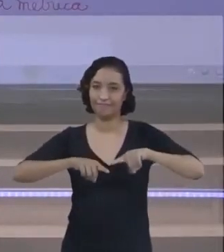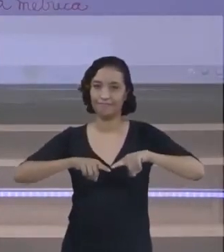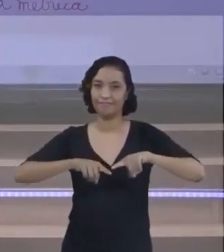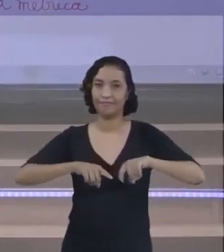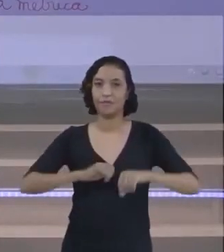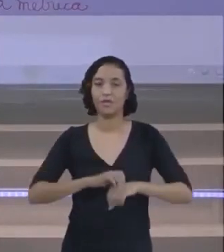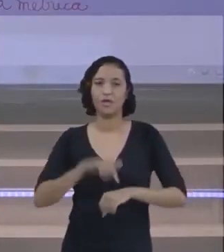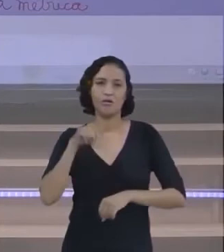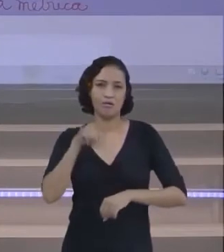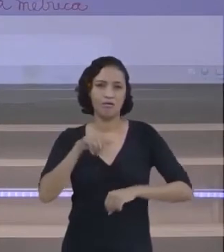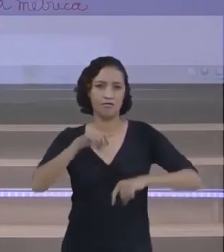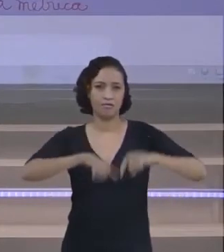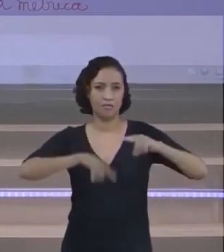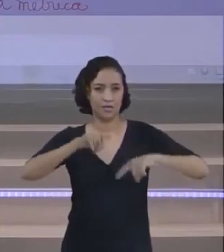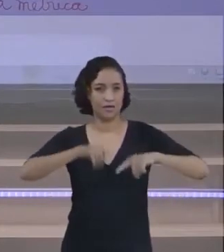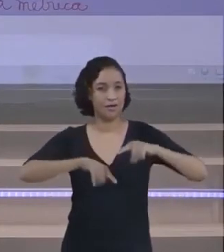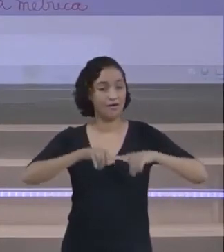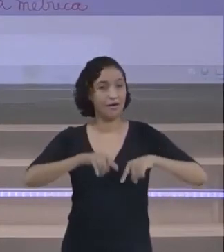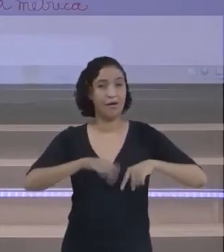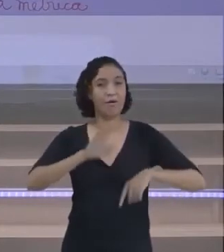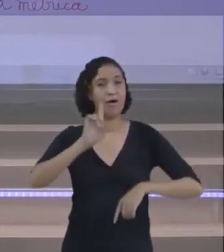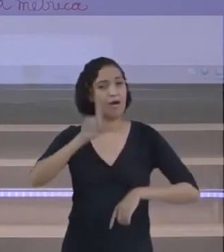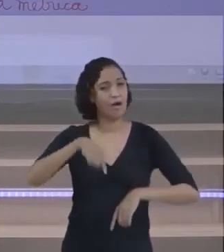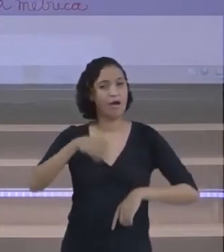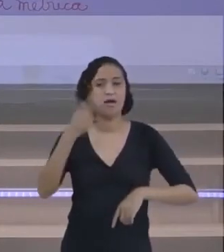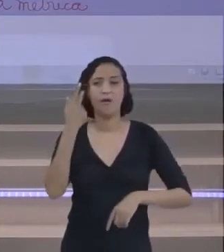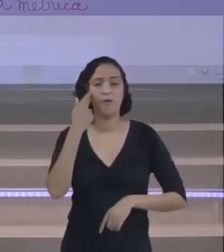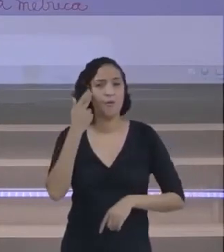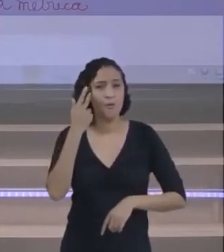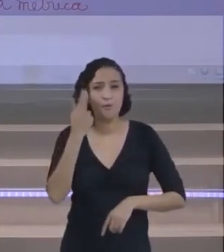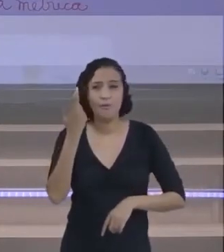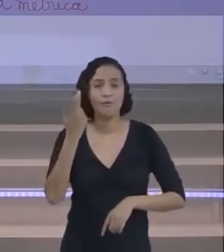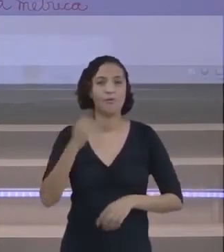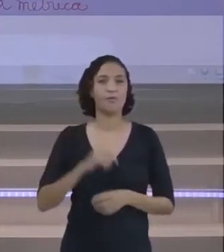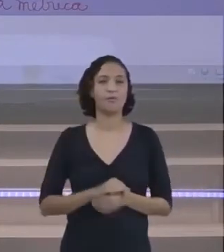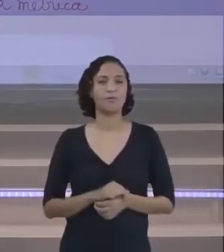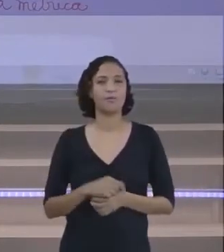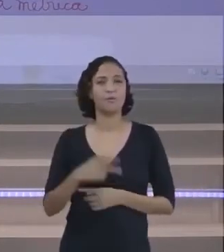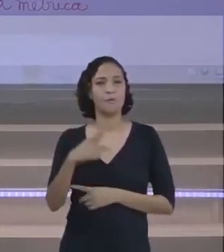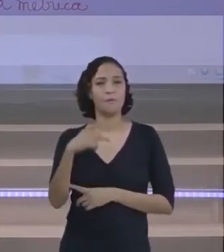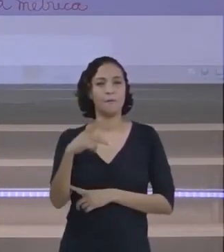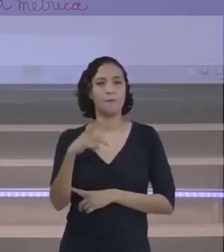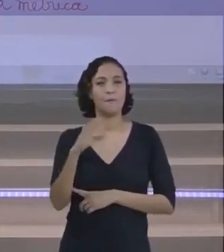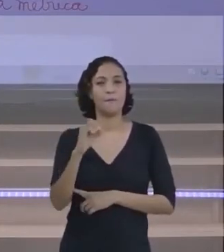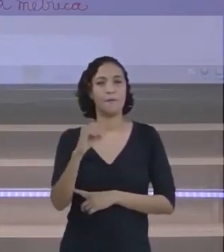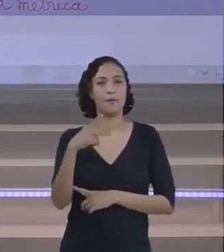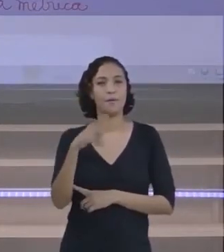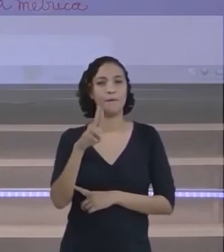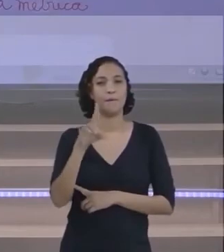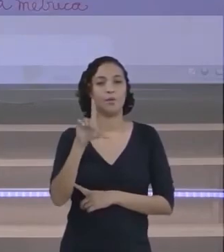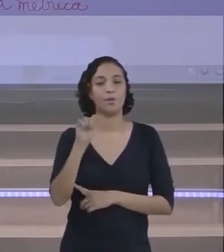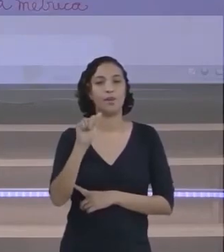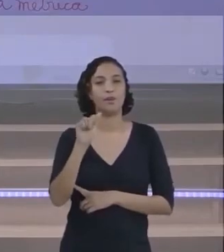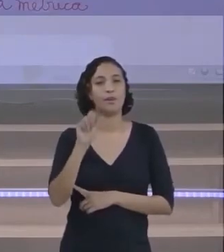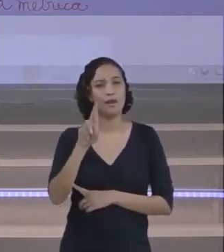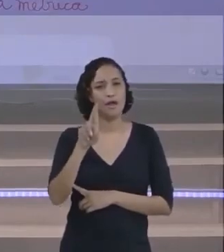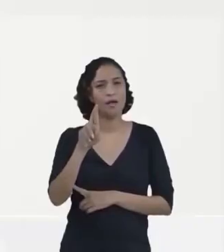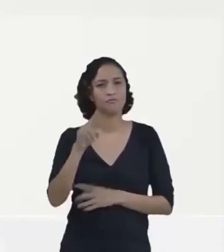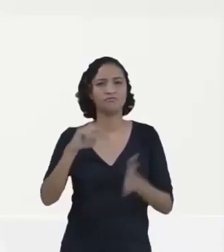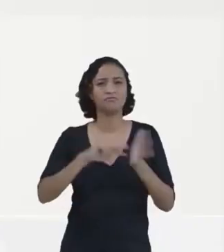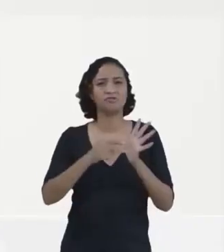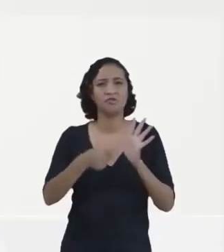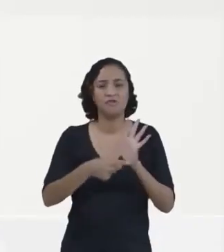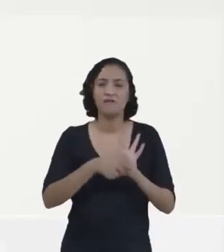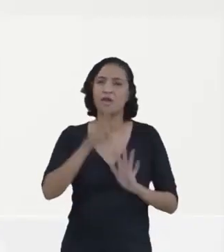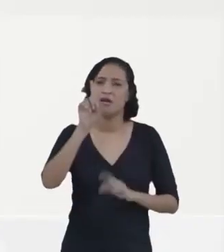instrumentos muito popular. Muito popular. O que é popular? Muito utilizado. Então, vamos lá listar